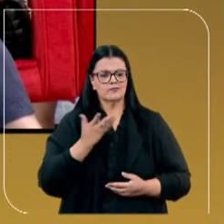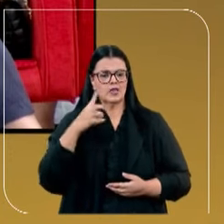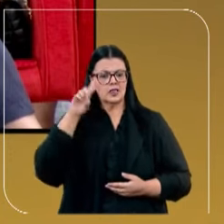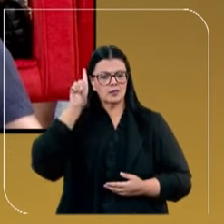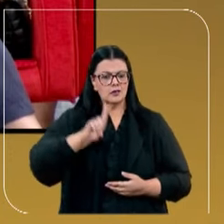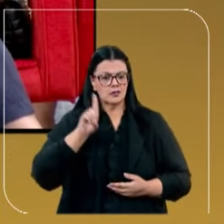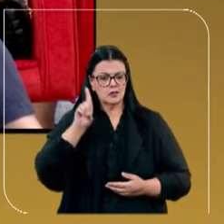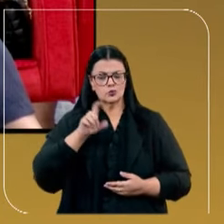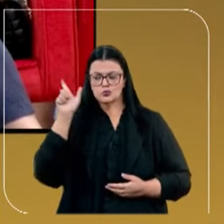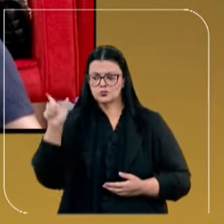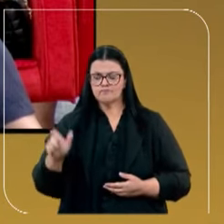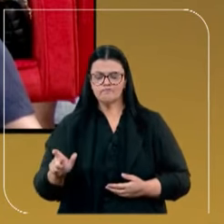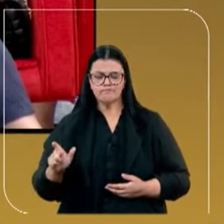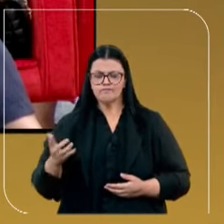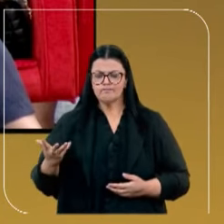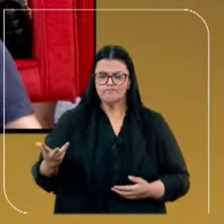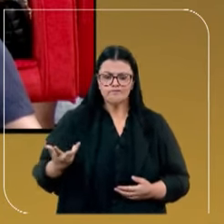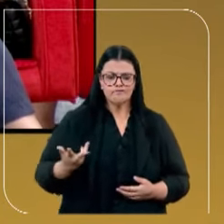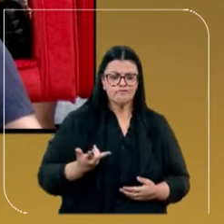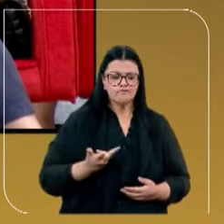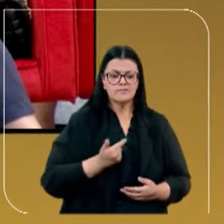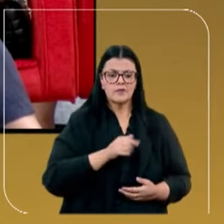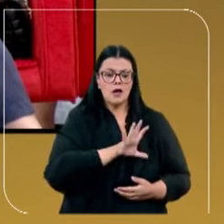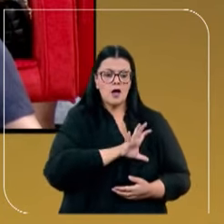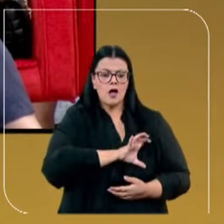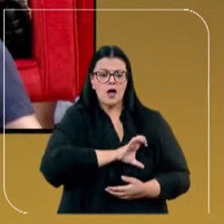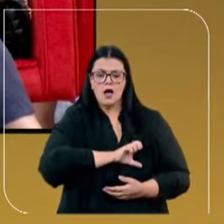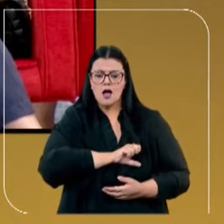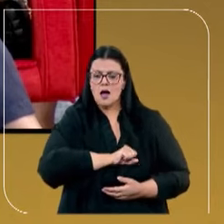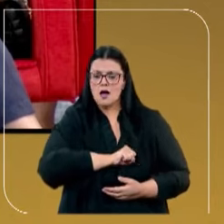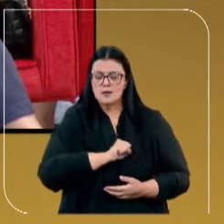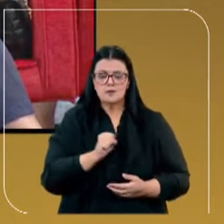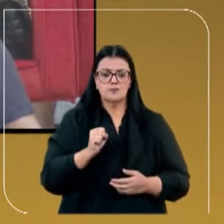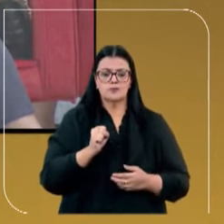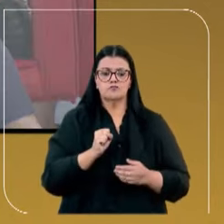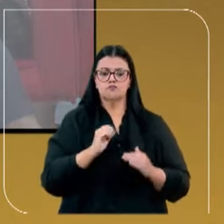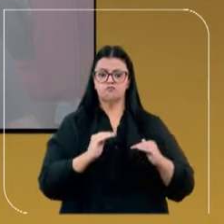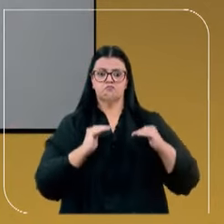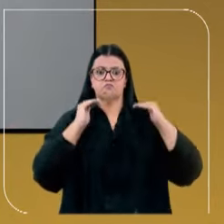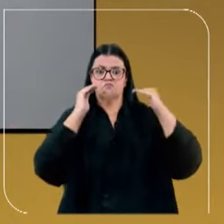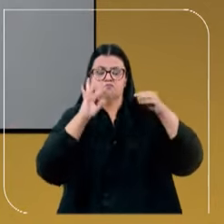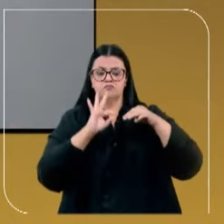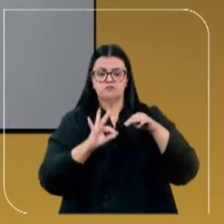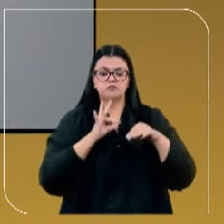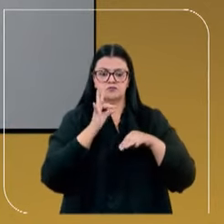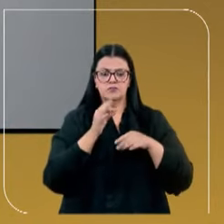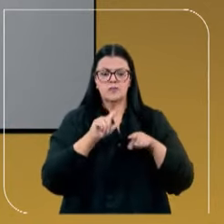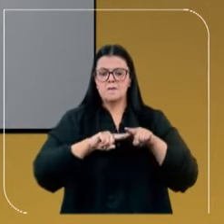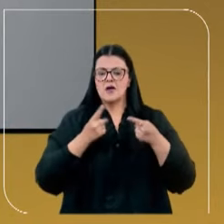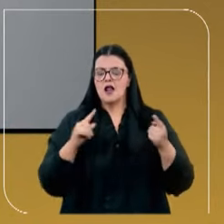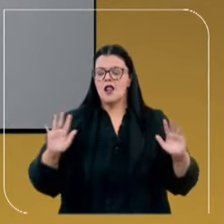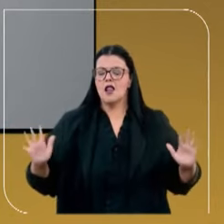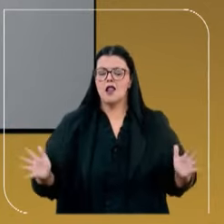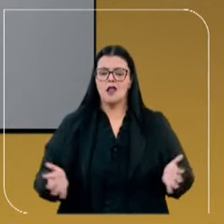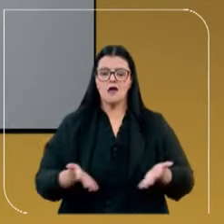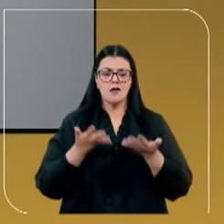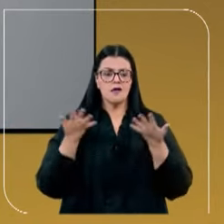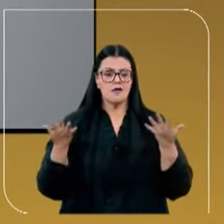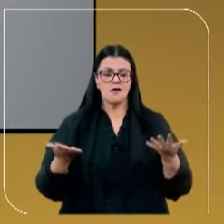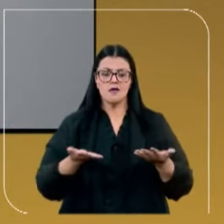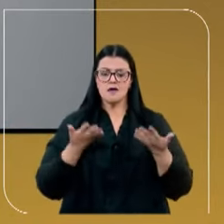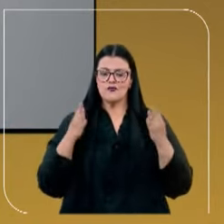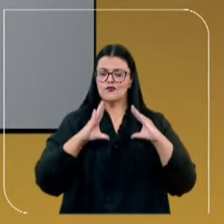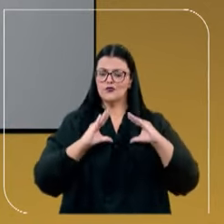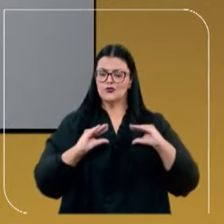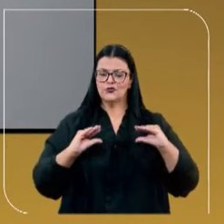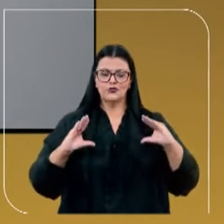é apaixonado pela magistratura, mas é de uma enorme leveza do ser. Eu sempre digo que esta é uma